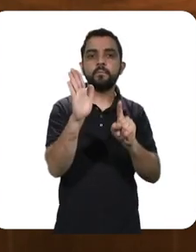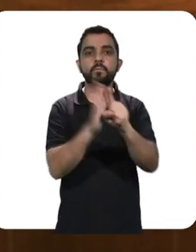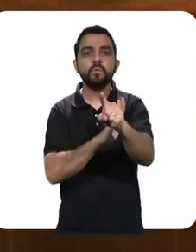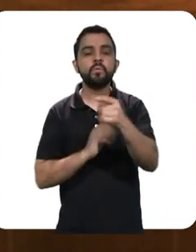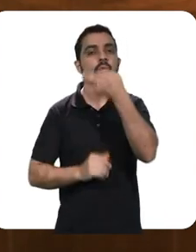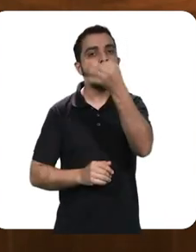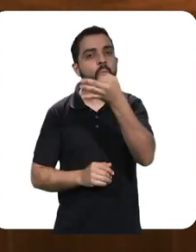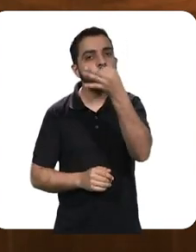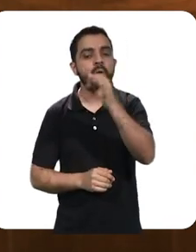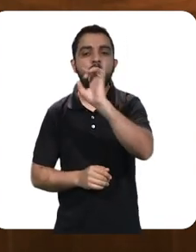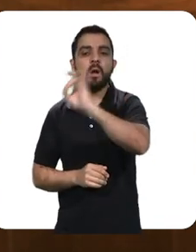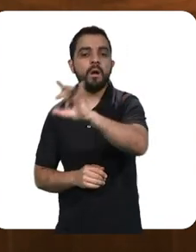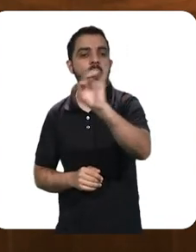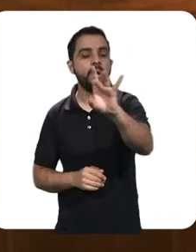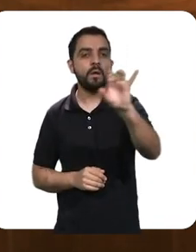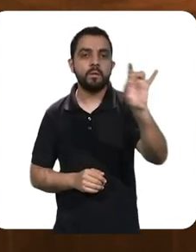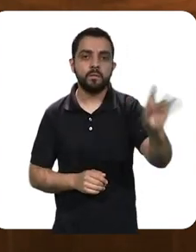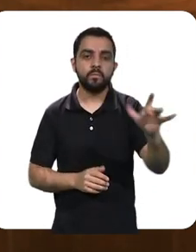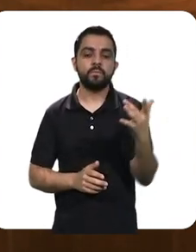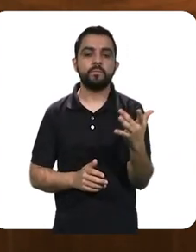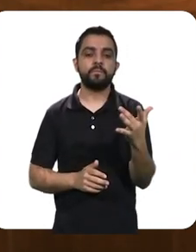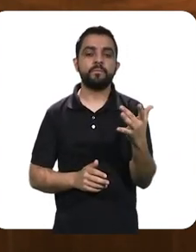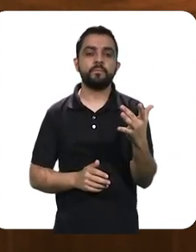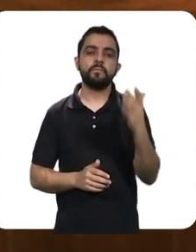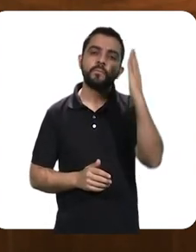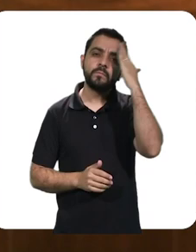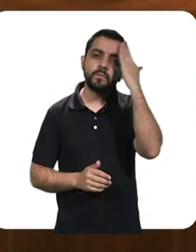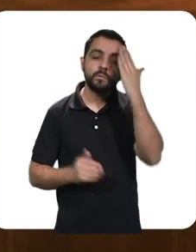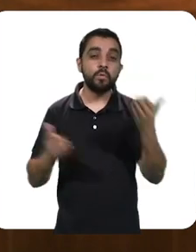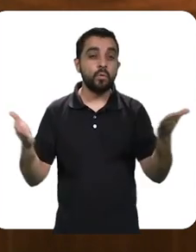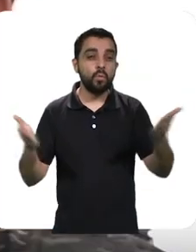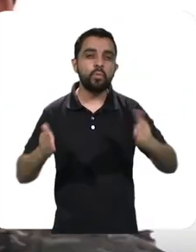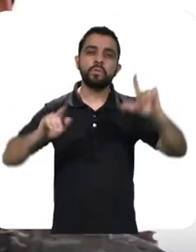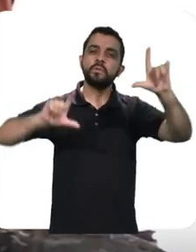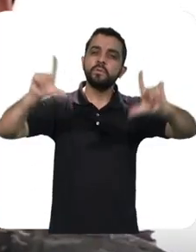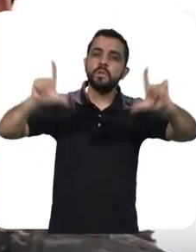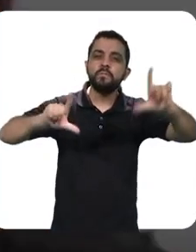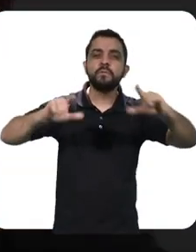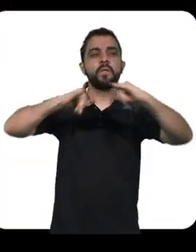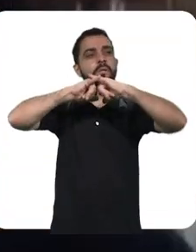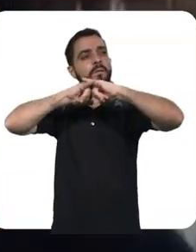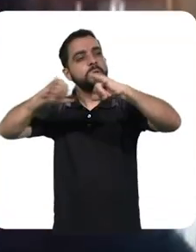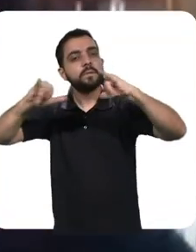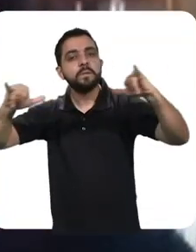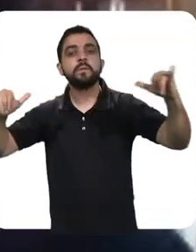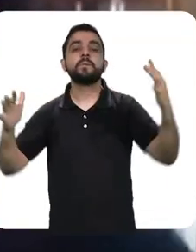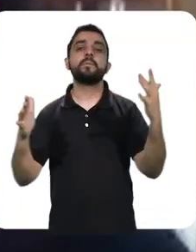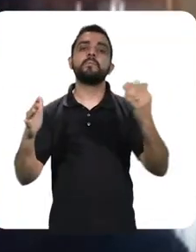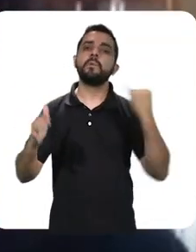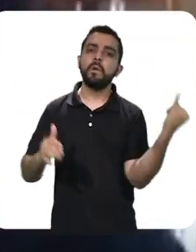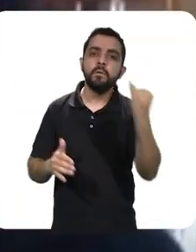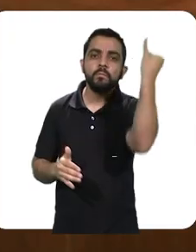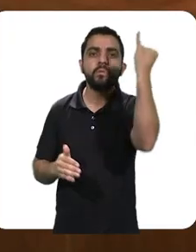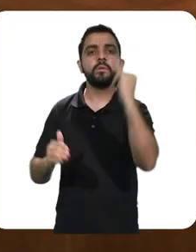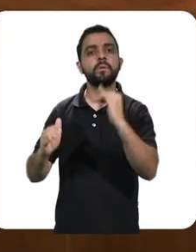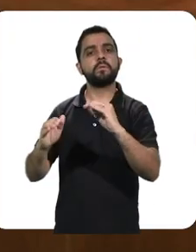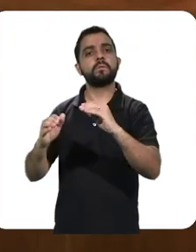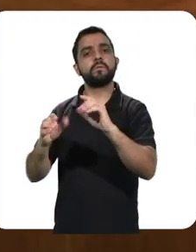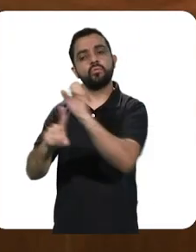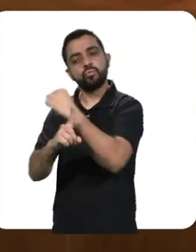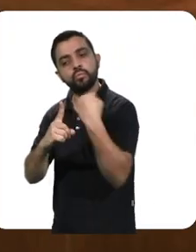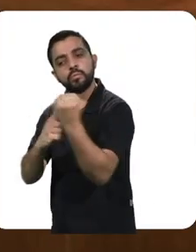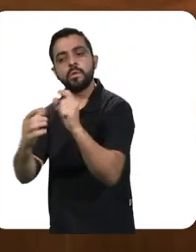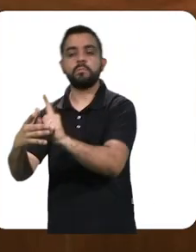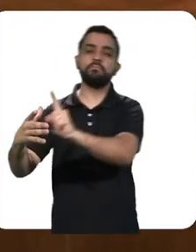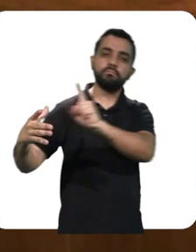pergunta que eu gostaria da opinião de cada um de vocês, na verdade. Os veículos de comunicação vêm, de maneira geral, apresentando